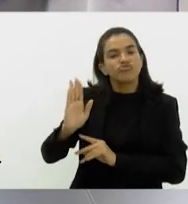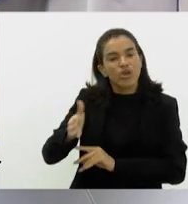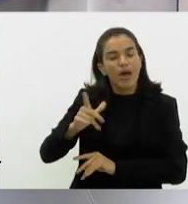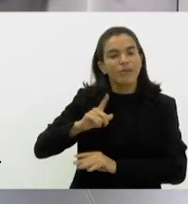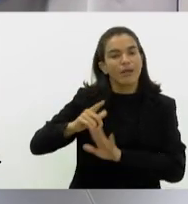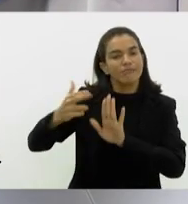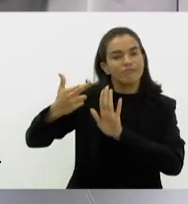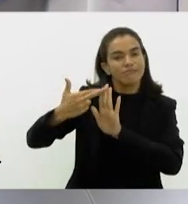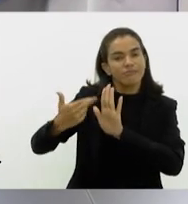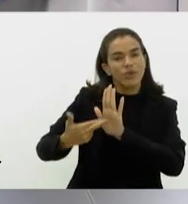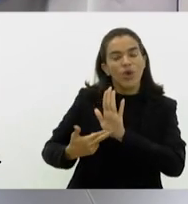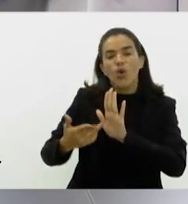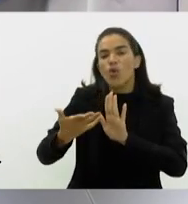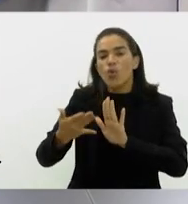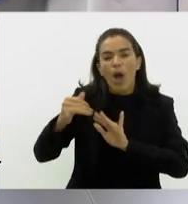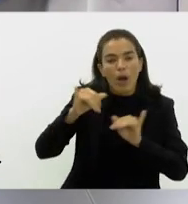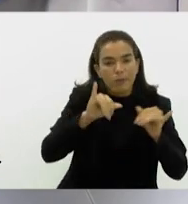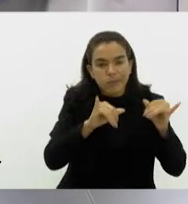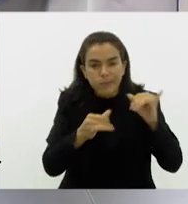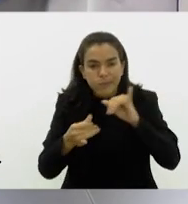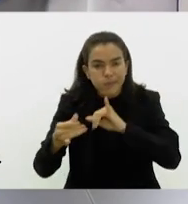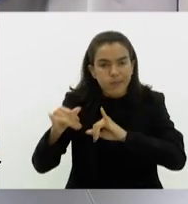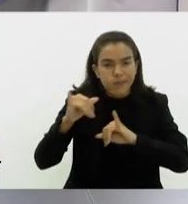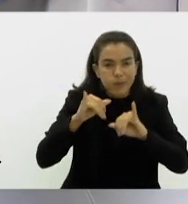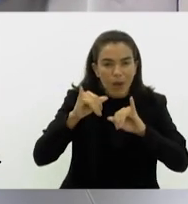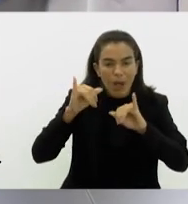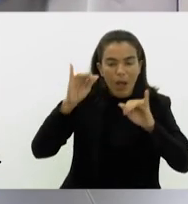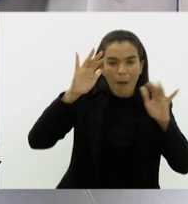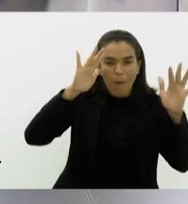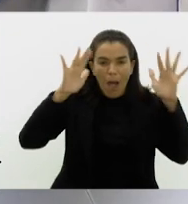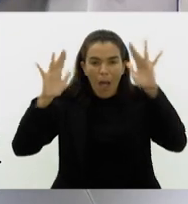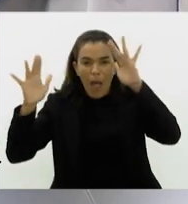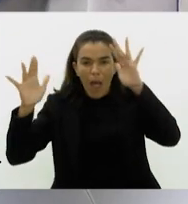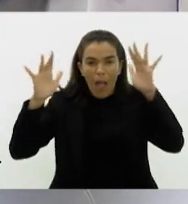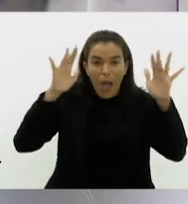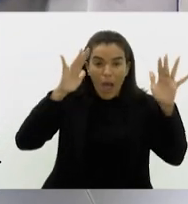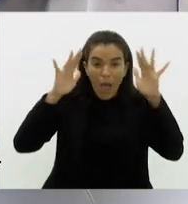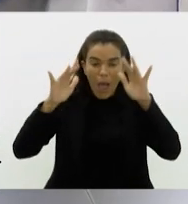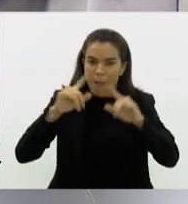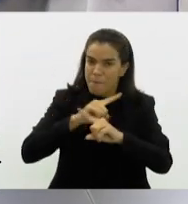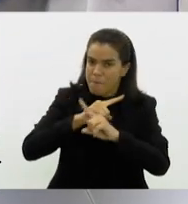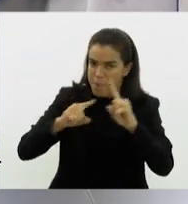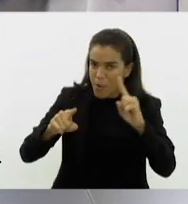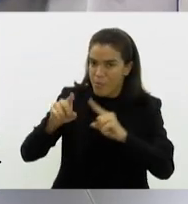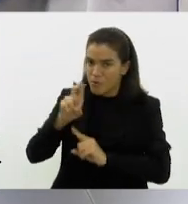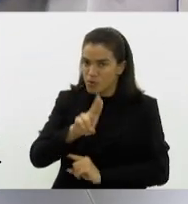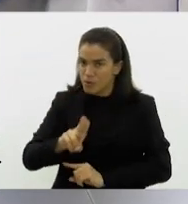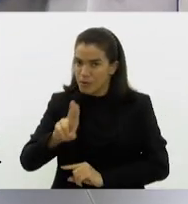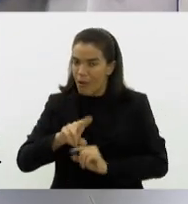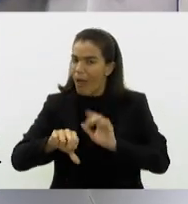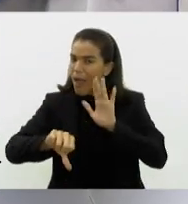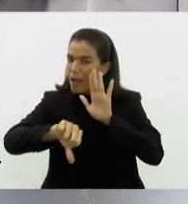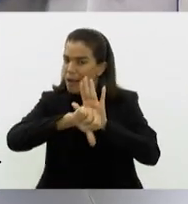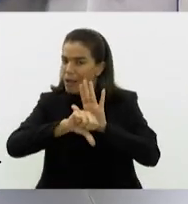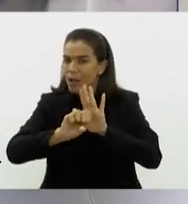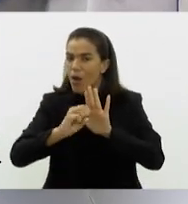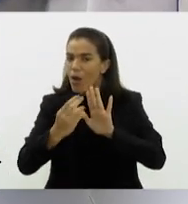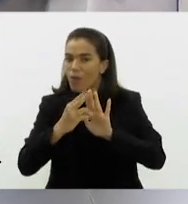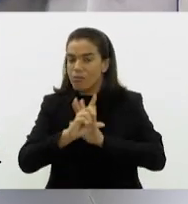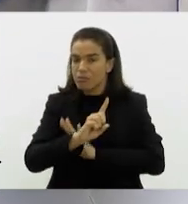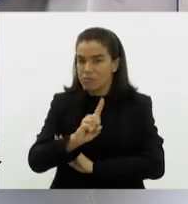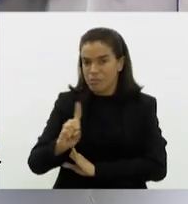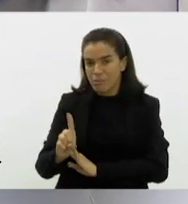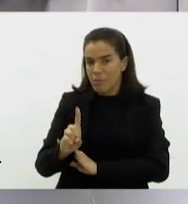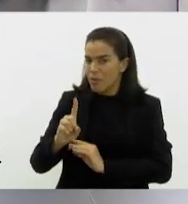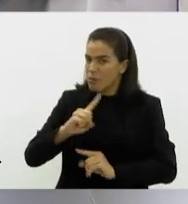de que substâncias psicotrópicas não podem ser consumidas, independente de ser crime ou não, muito ao largo dessa discussão,